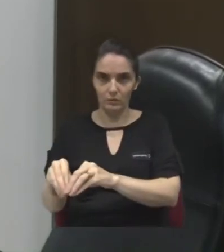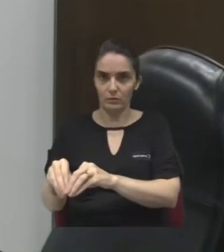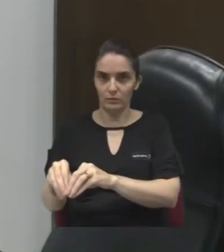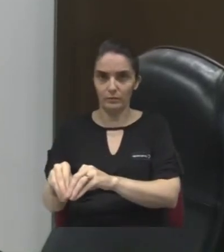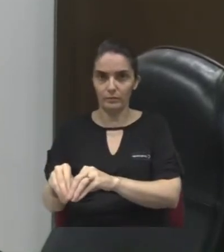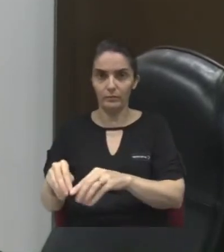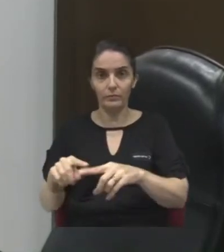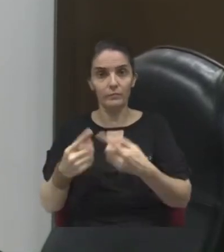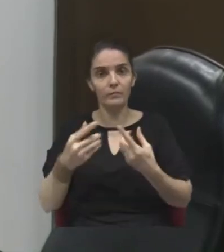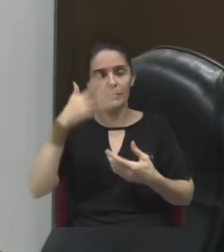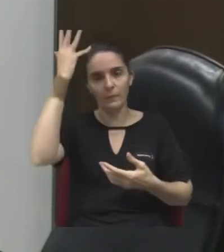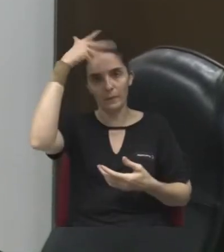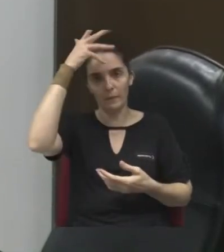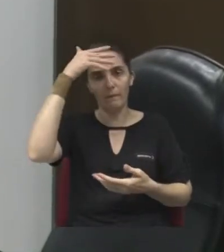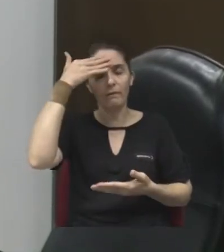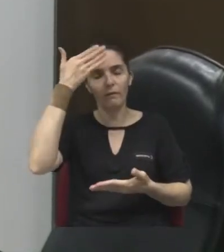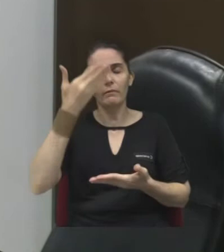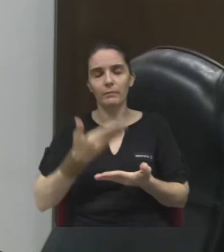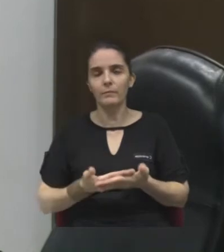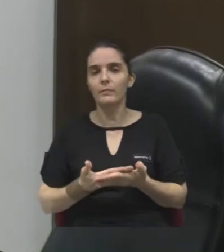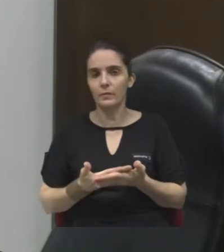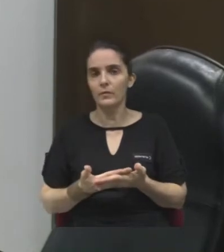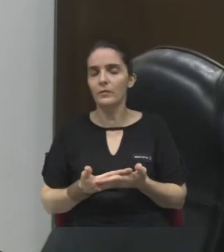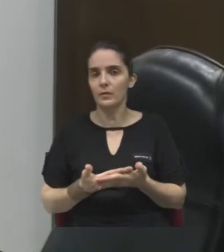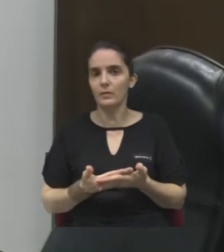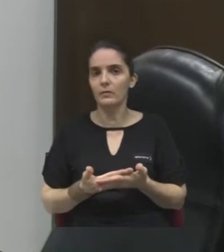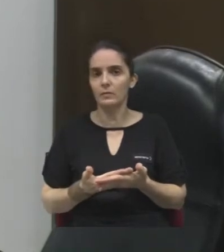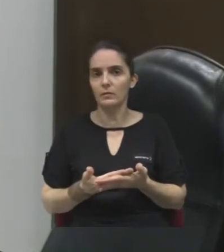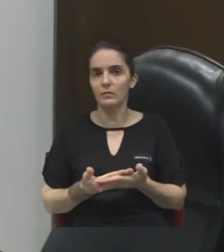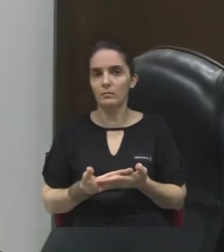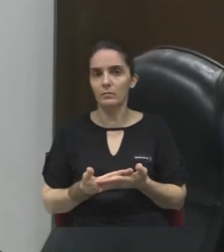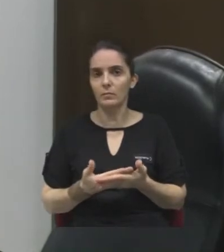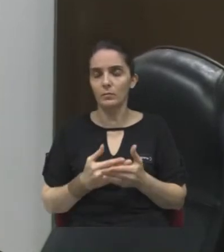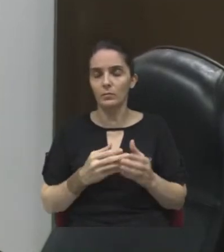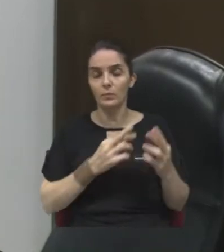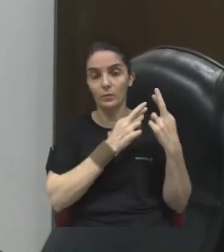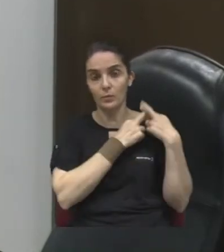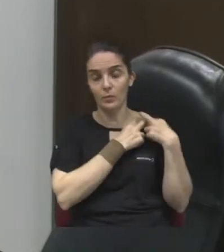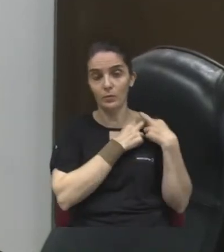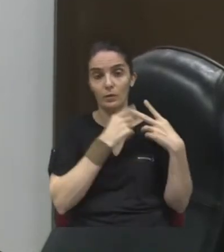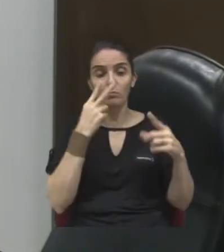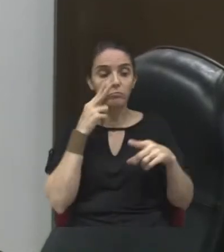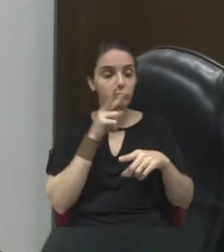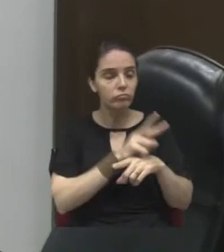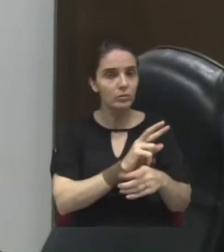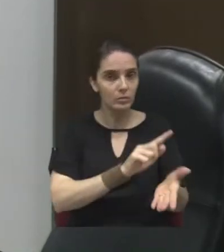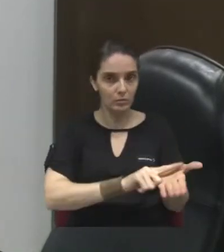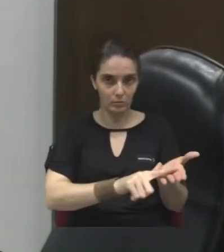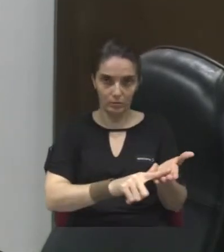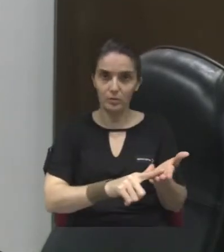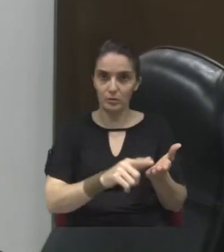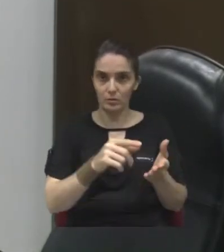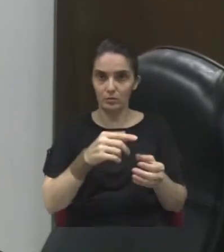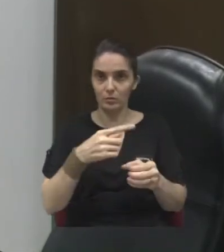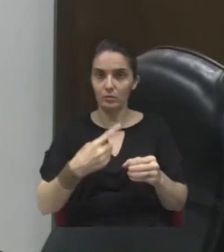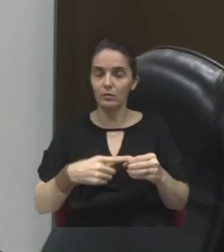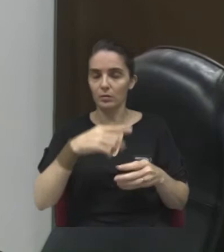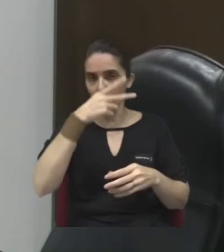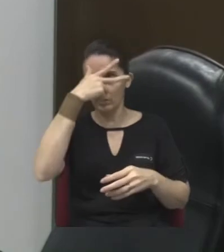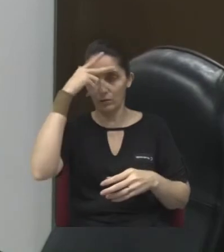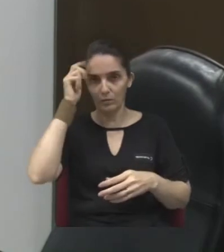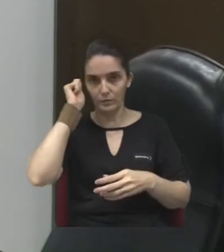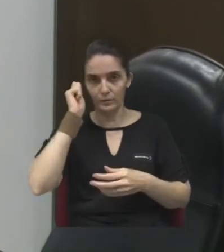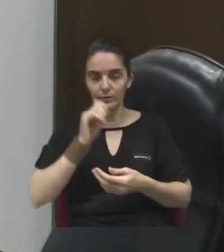confiança muito grande na vigilância sanitária do nosso município, que vai saber nos dar a